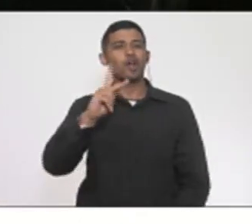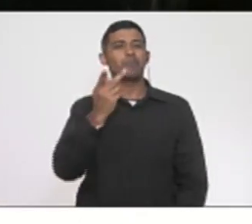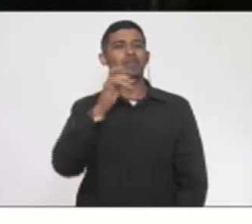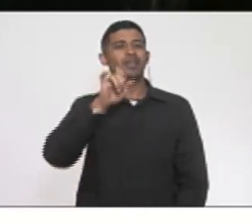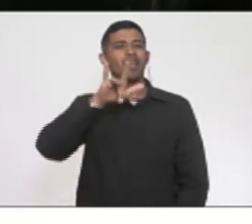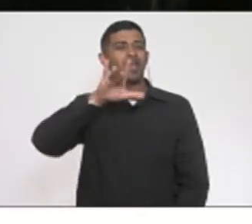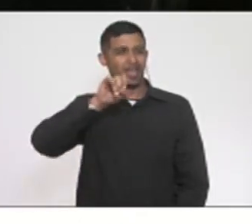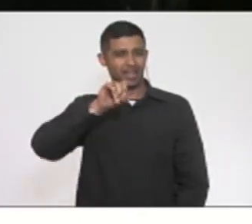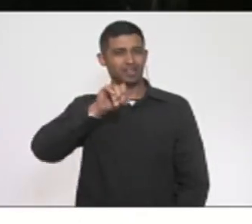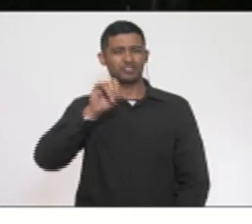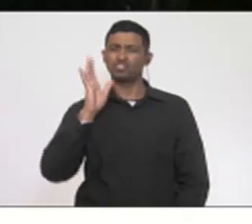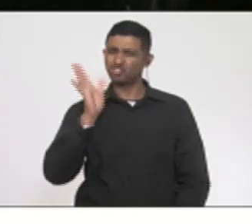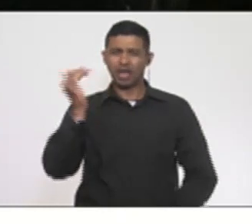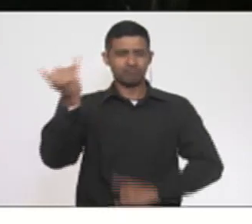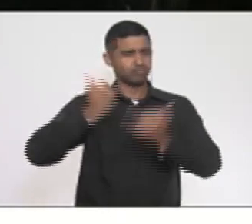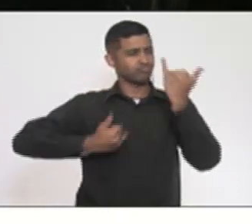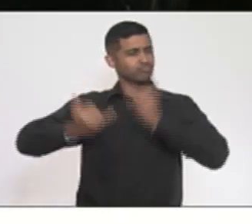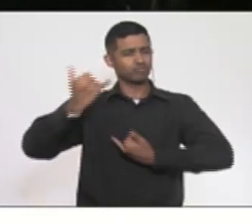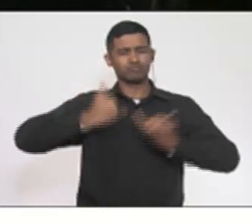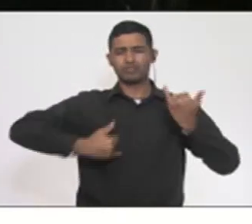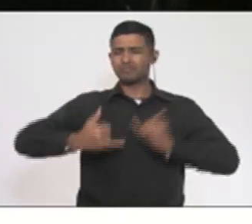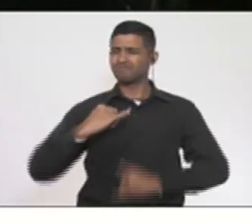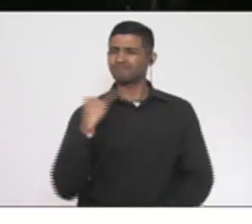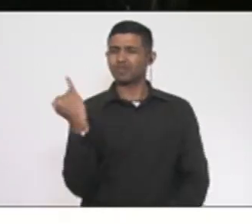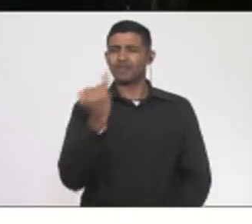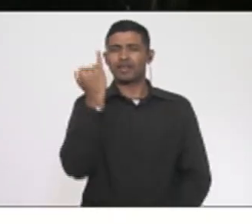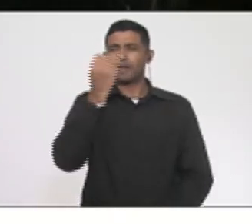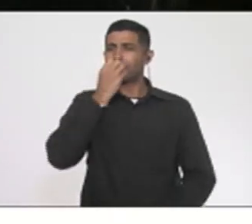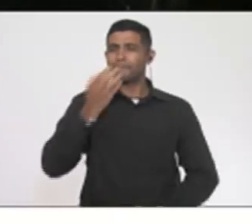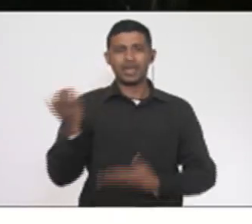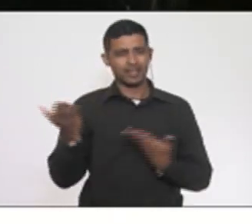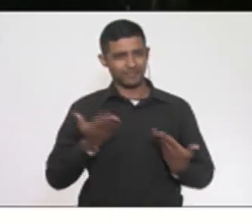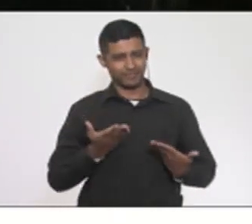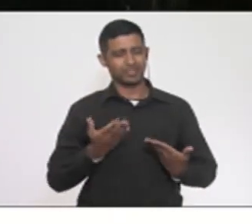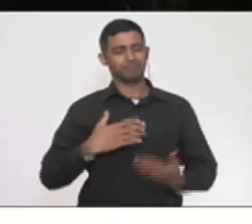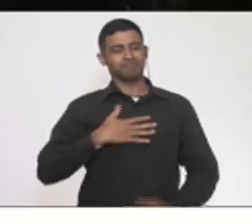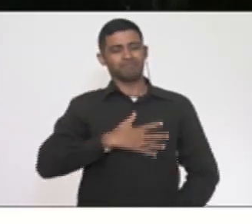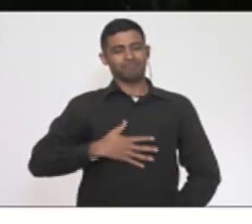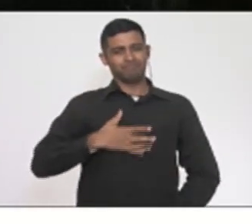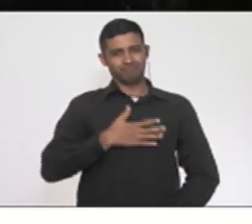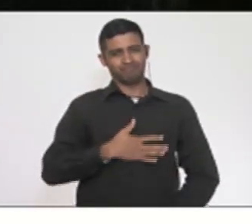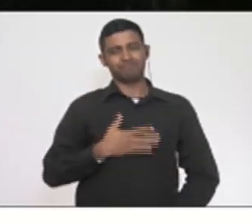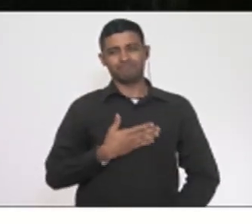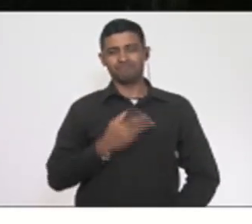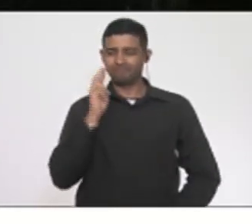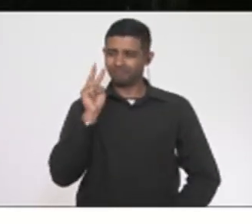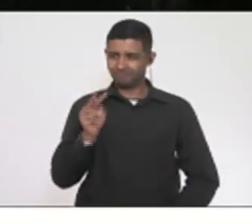que já nos prestou aí informações muito importantes. Seja bem-vindo, prazer recebê-lo.